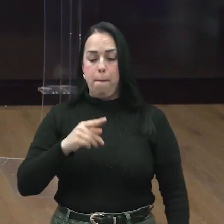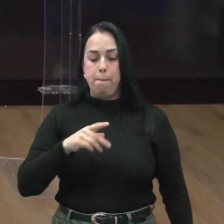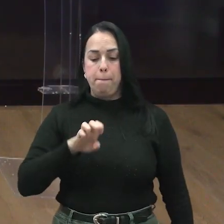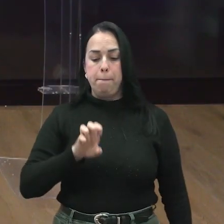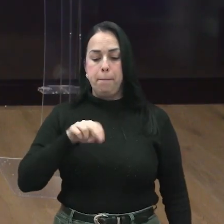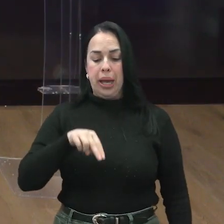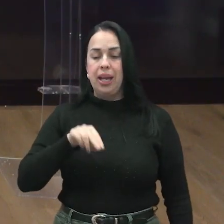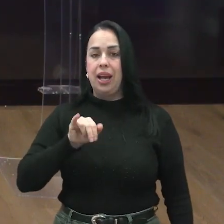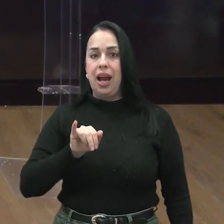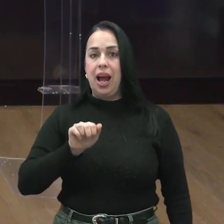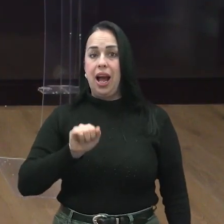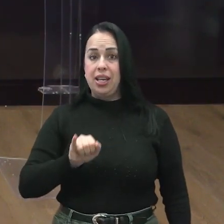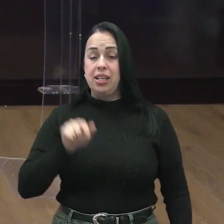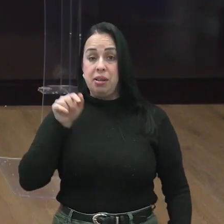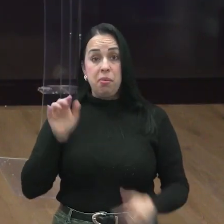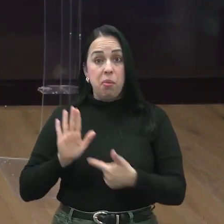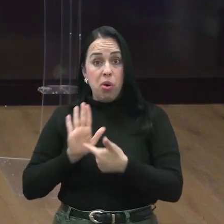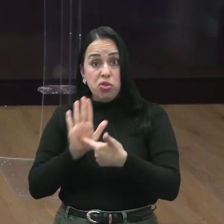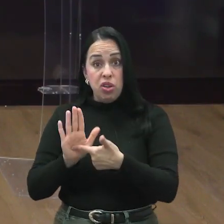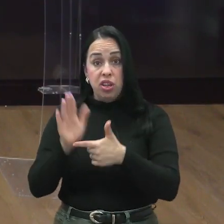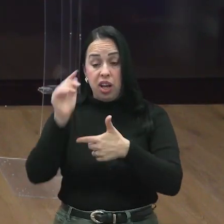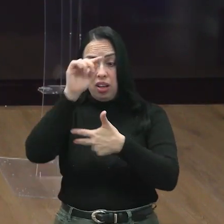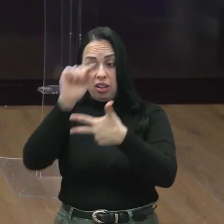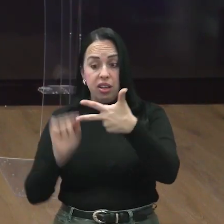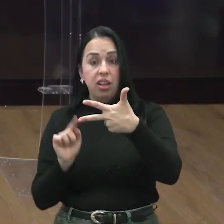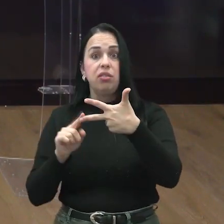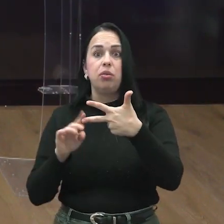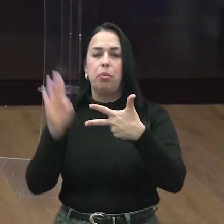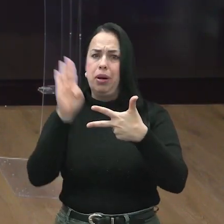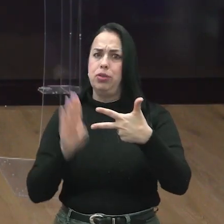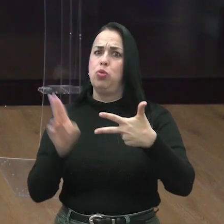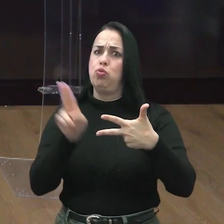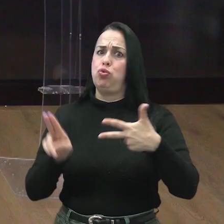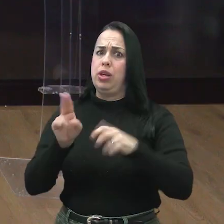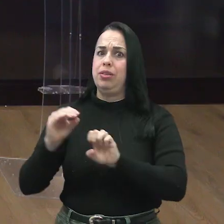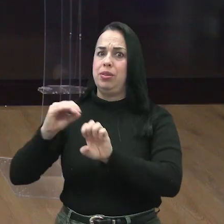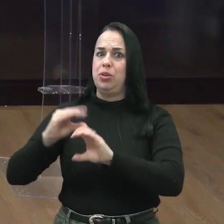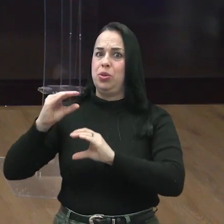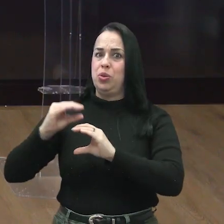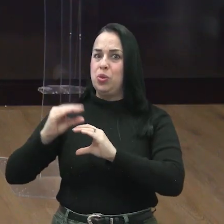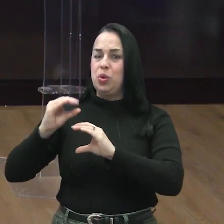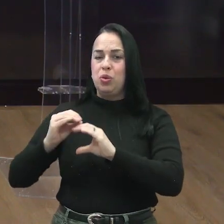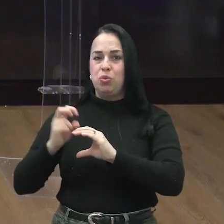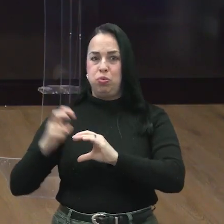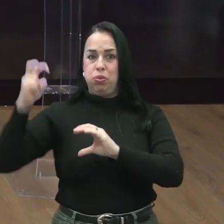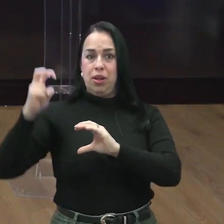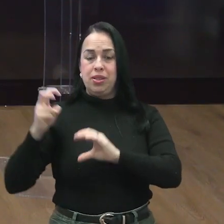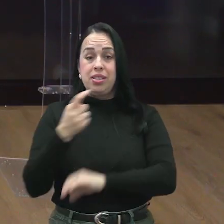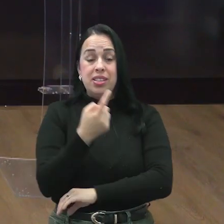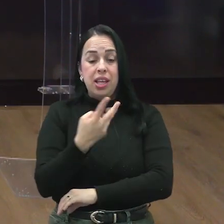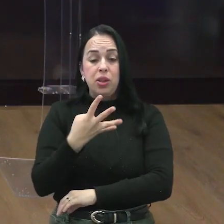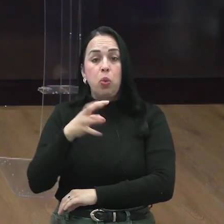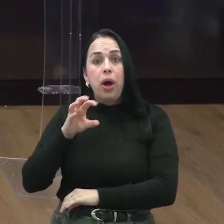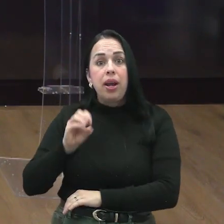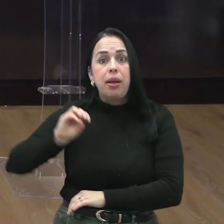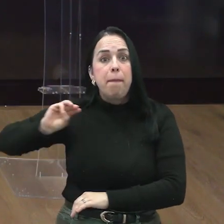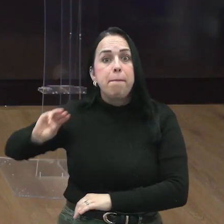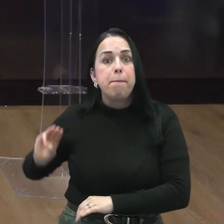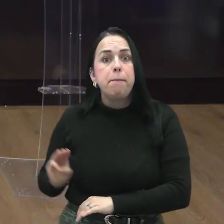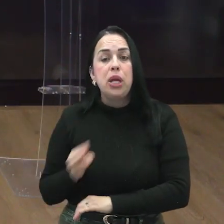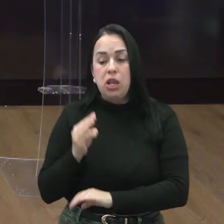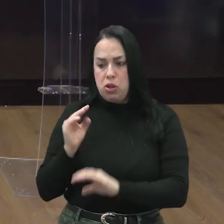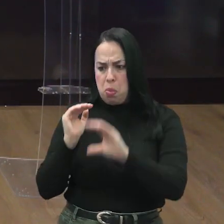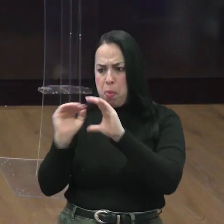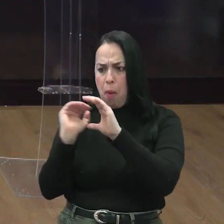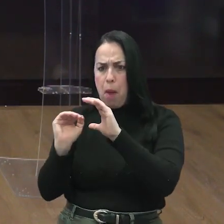OpenAI apontou que o Brasil é o terceiro país no mundo que mais usa ChatGPT, com mais de 140 milhões de